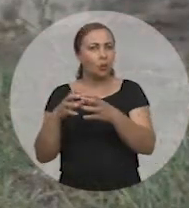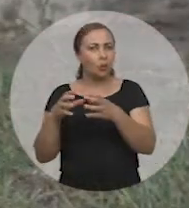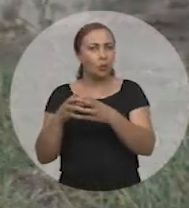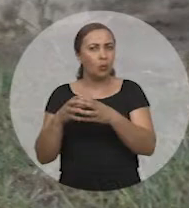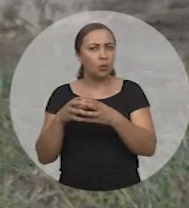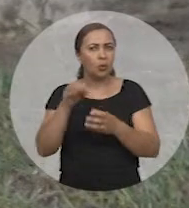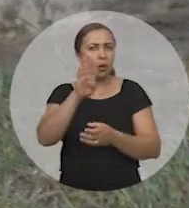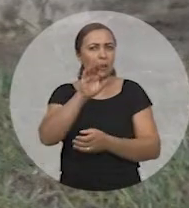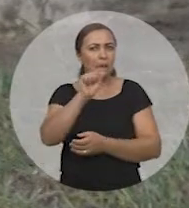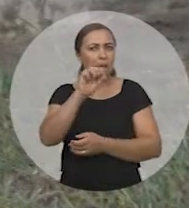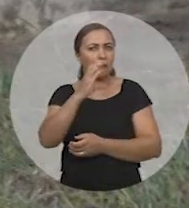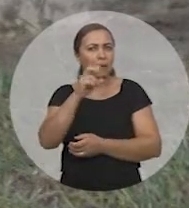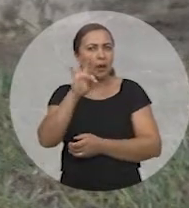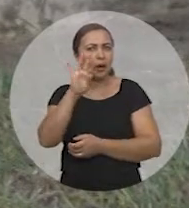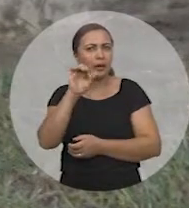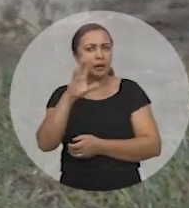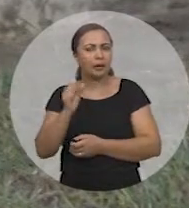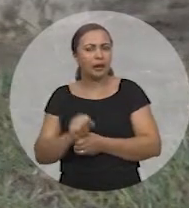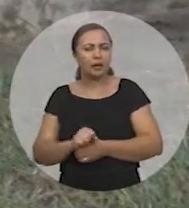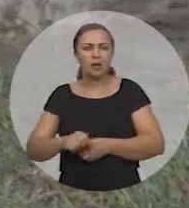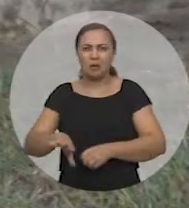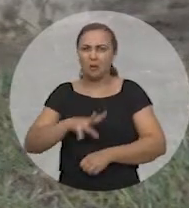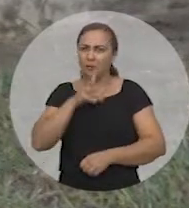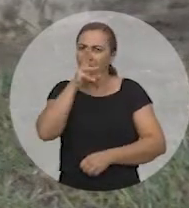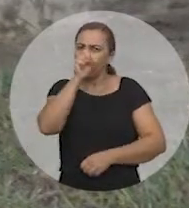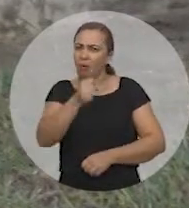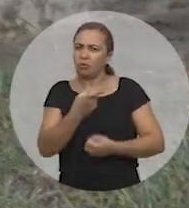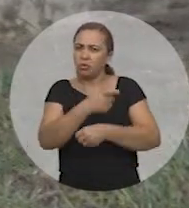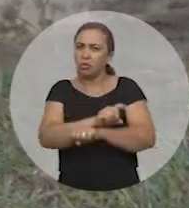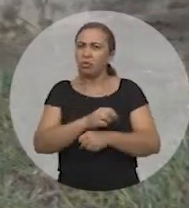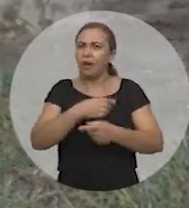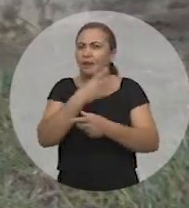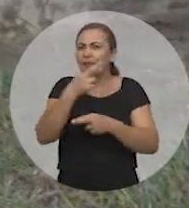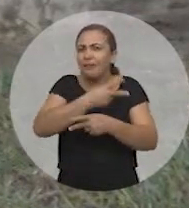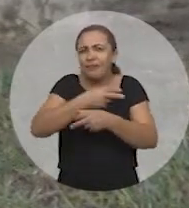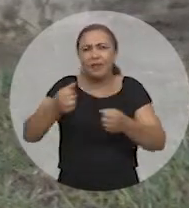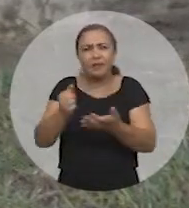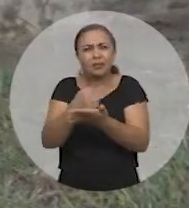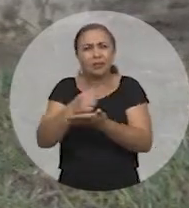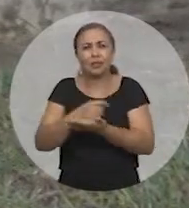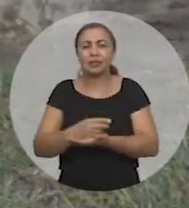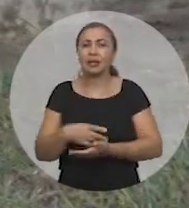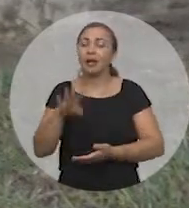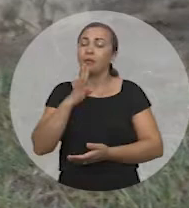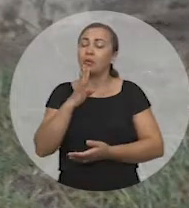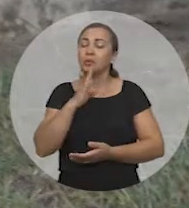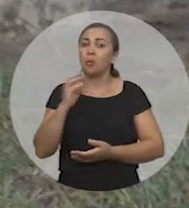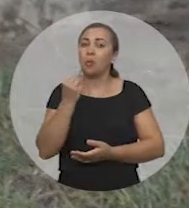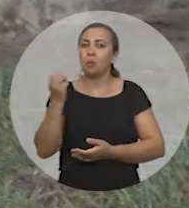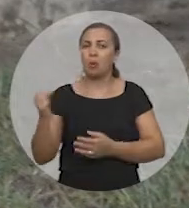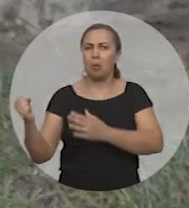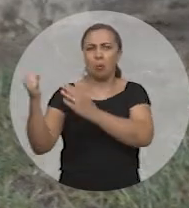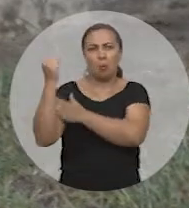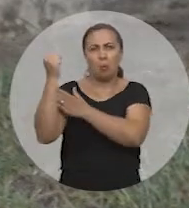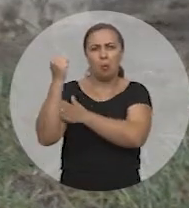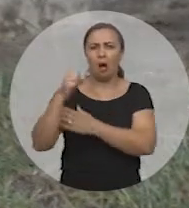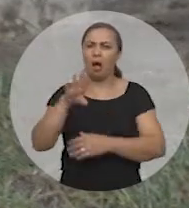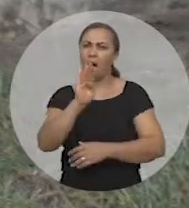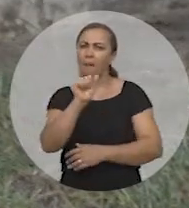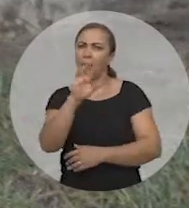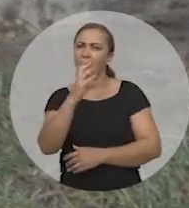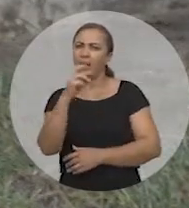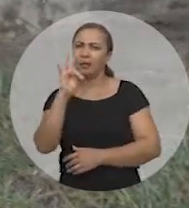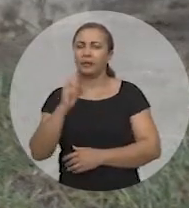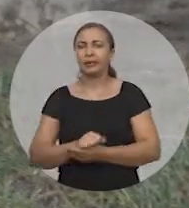é um grupo de bactérias resistentes a diversos tipos de tratamentos é conhecido como super bactérias a expressão